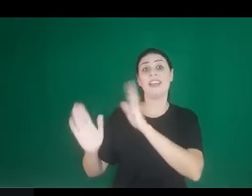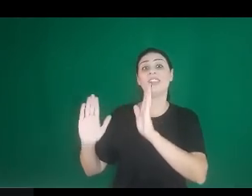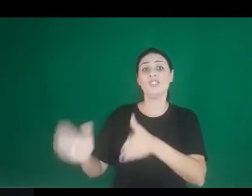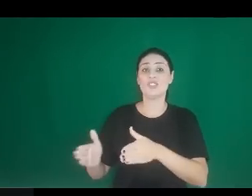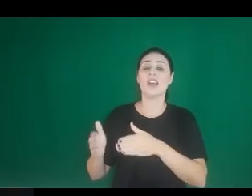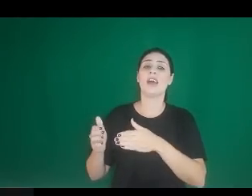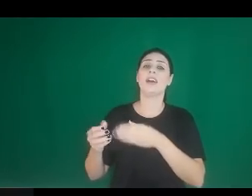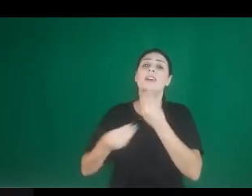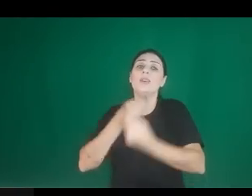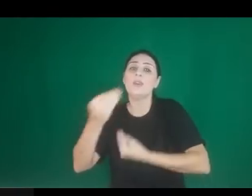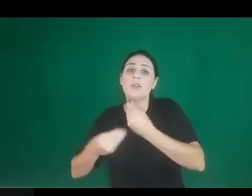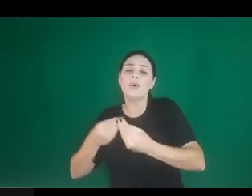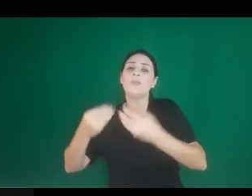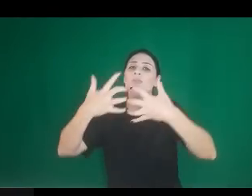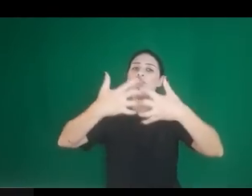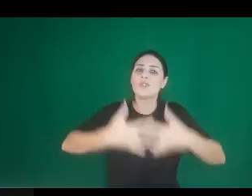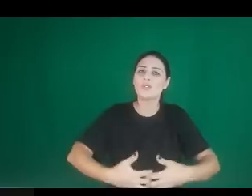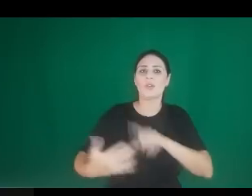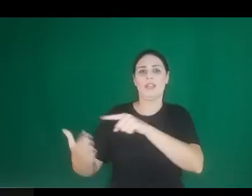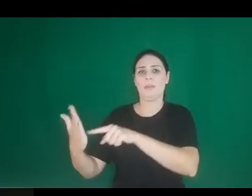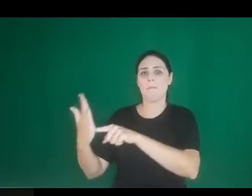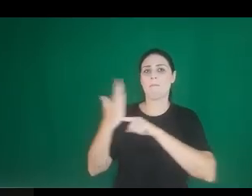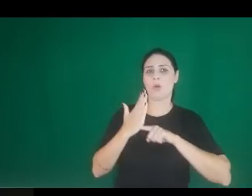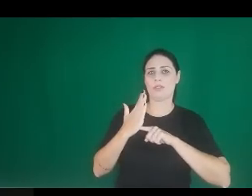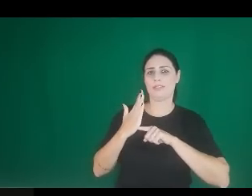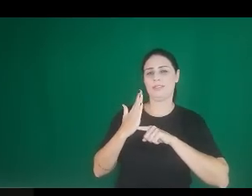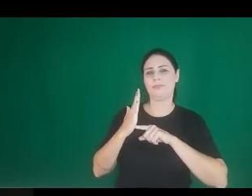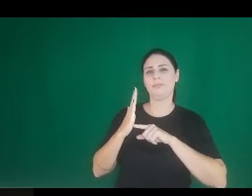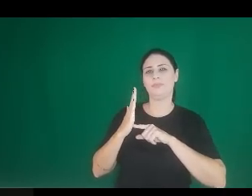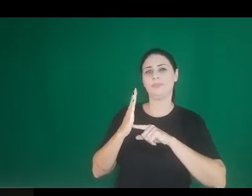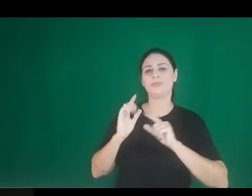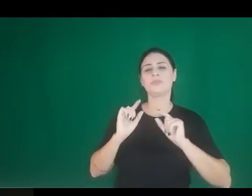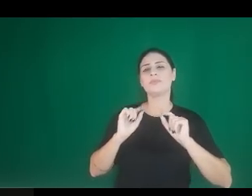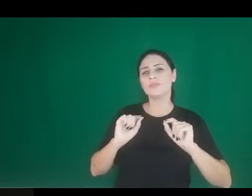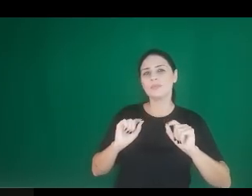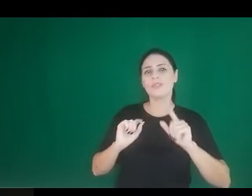documento, ele vai se efetivar, ele vai mostrar